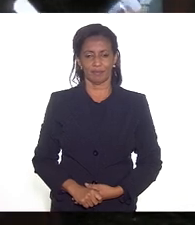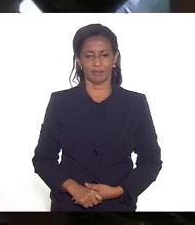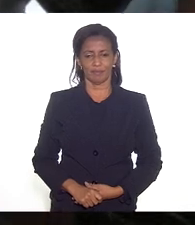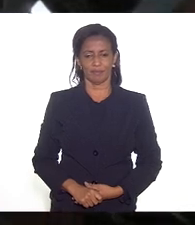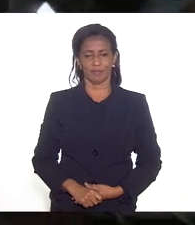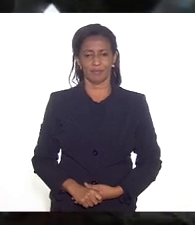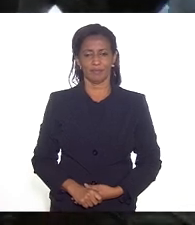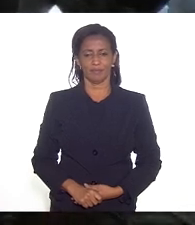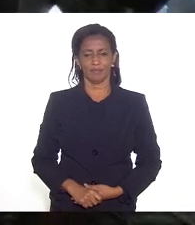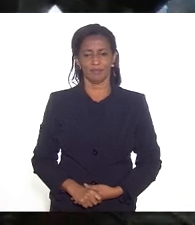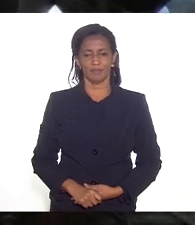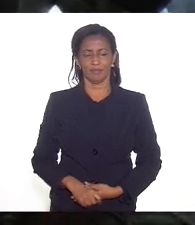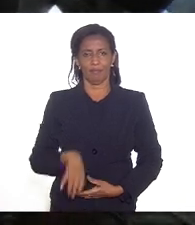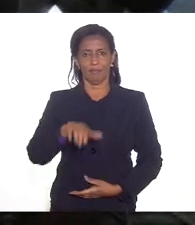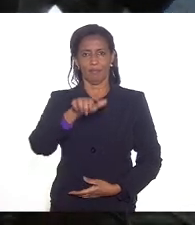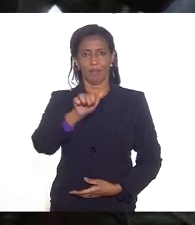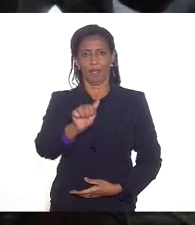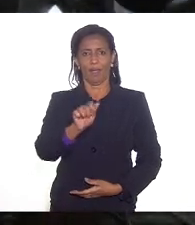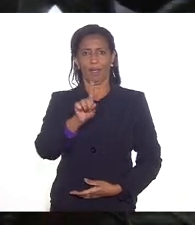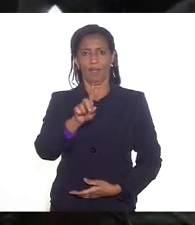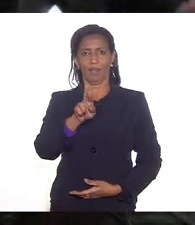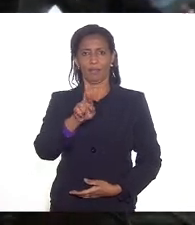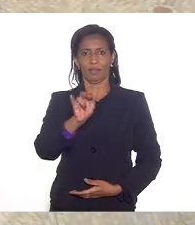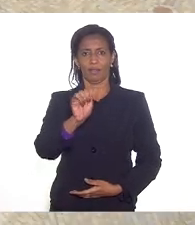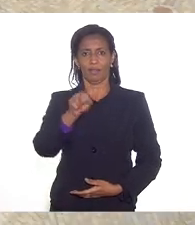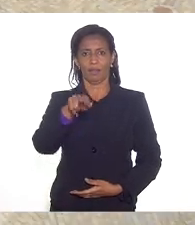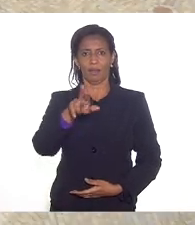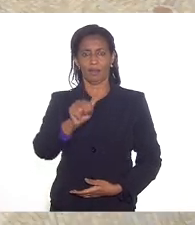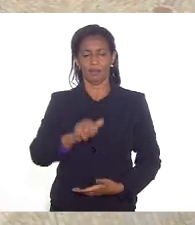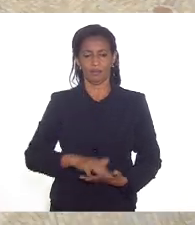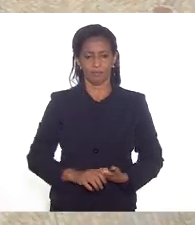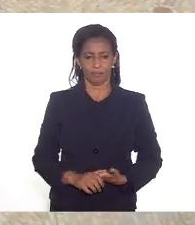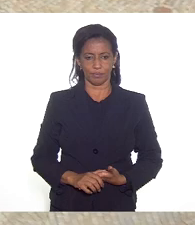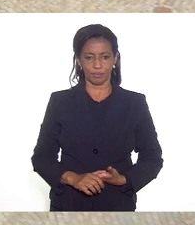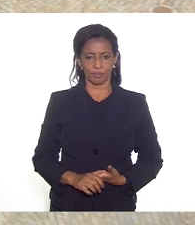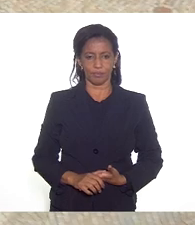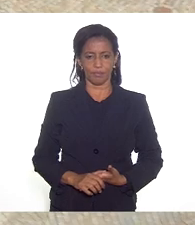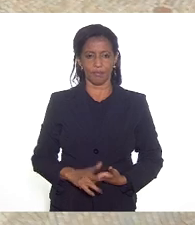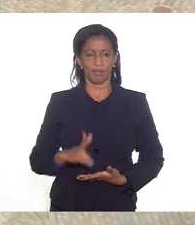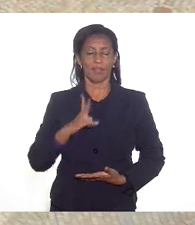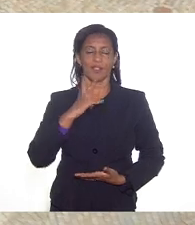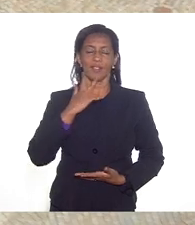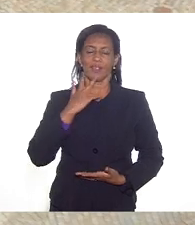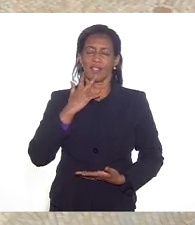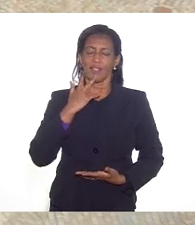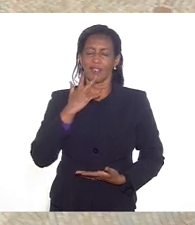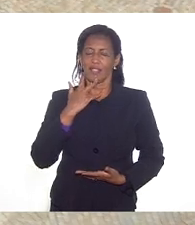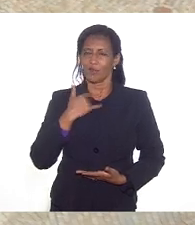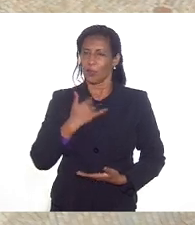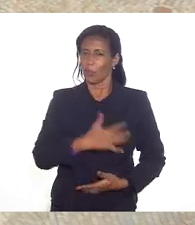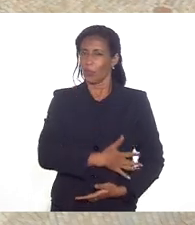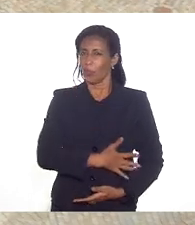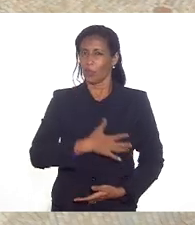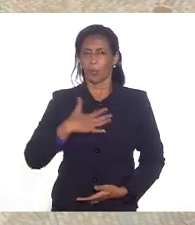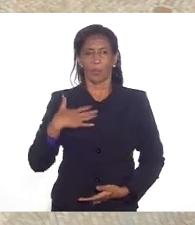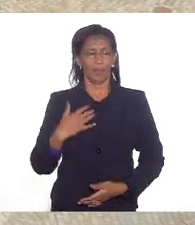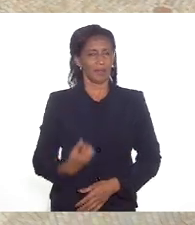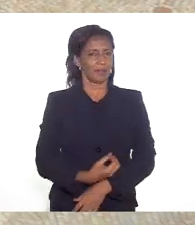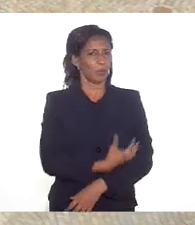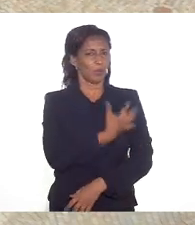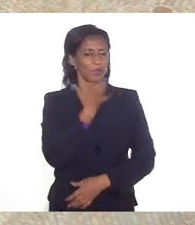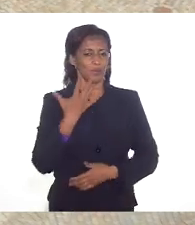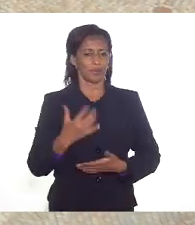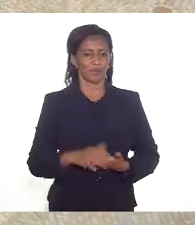o deputado Adriana por favor presidência queria dizer que eu estou extremamente honrada e